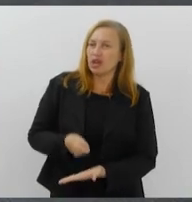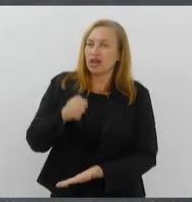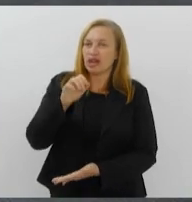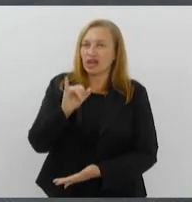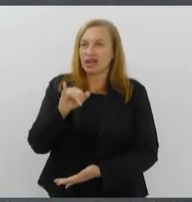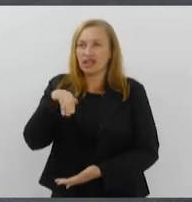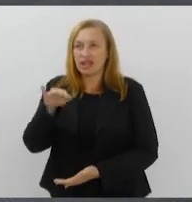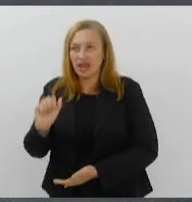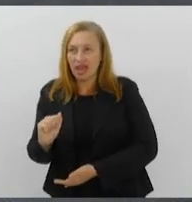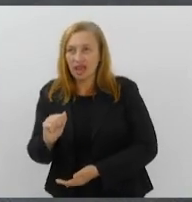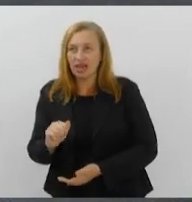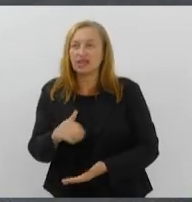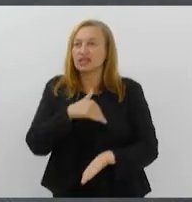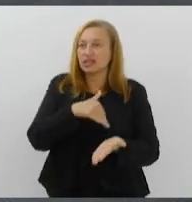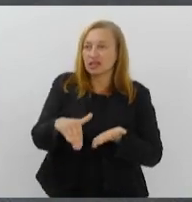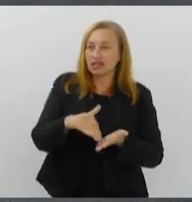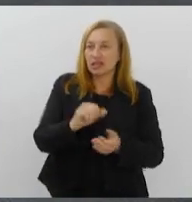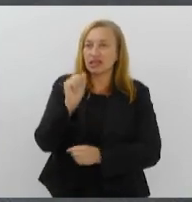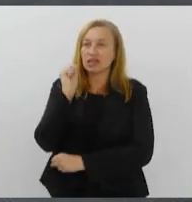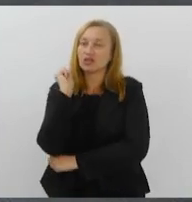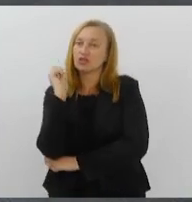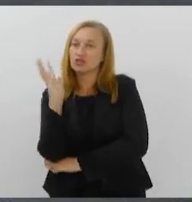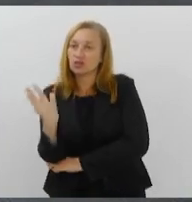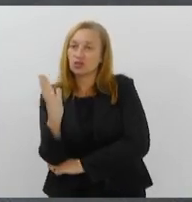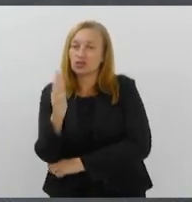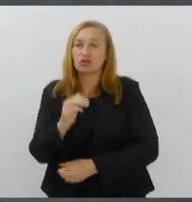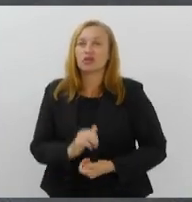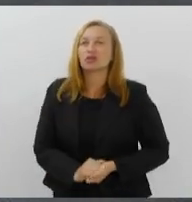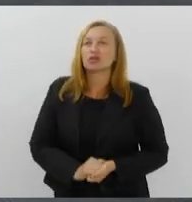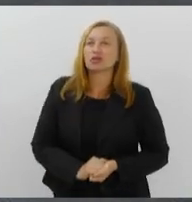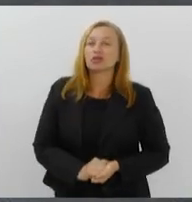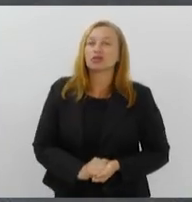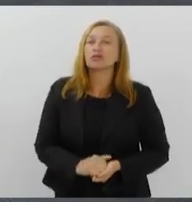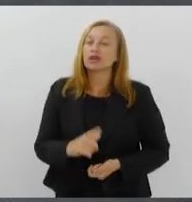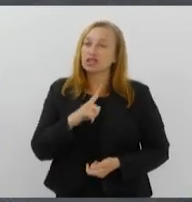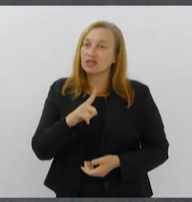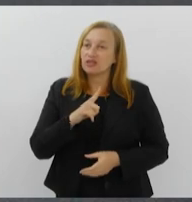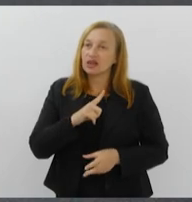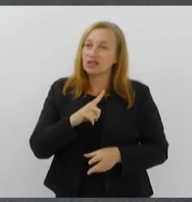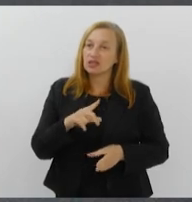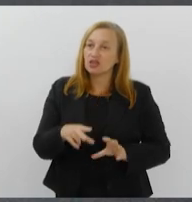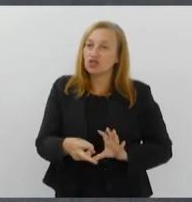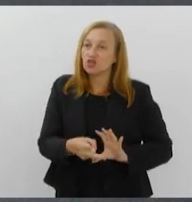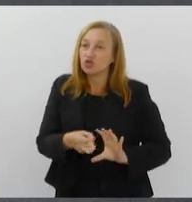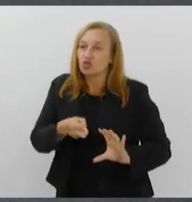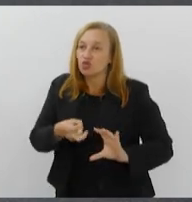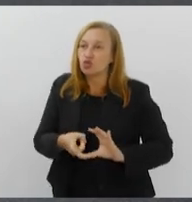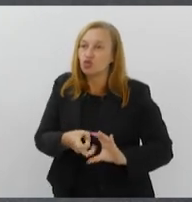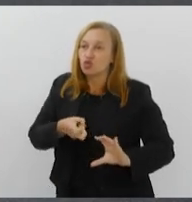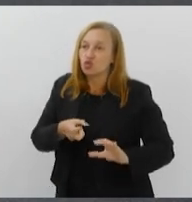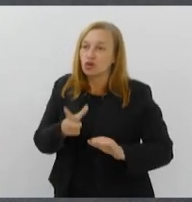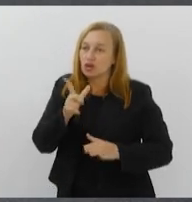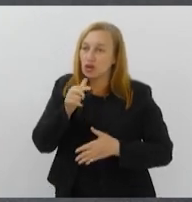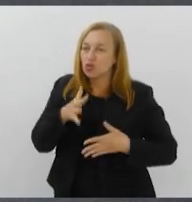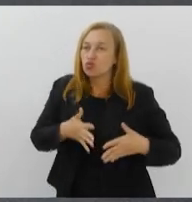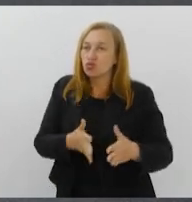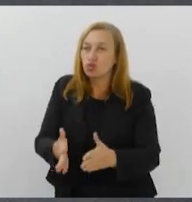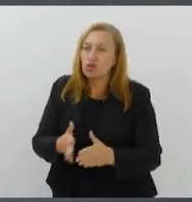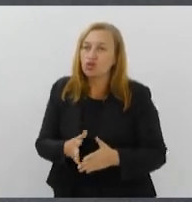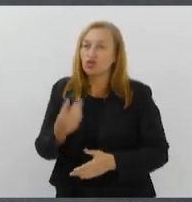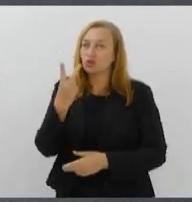da Secretaria de Meio Ambiente, do Limpa Rios, para que houvesse dragagem lá na região. Foram duas